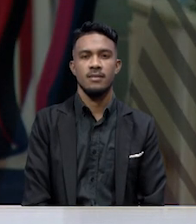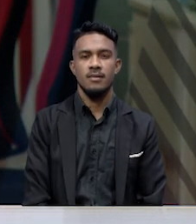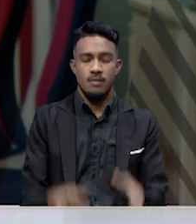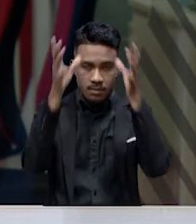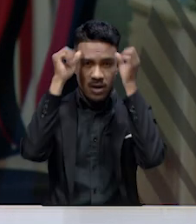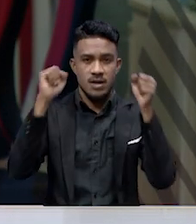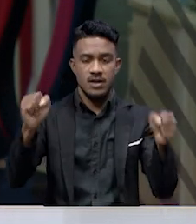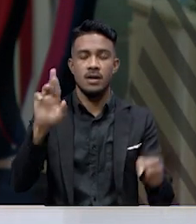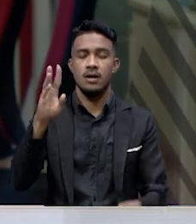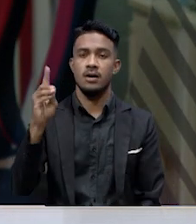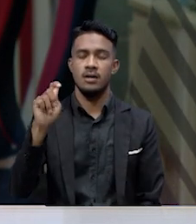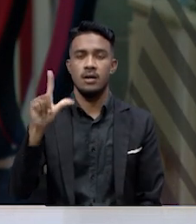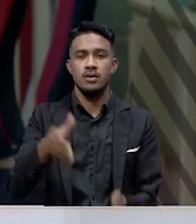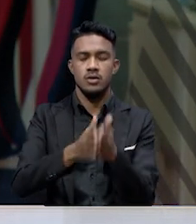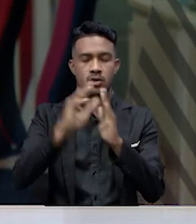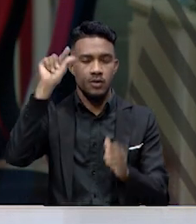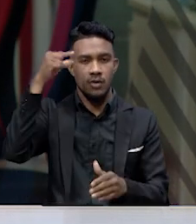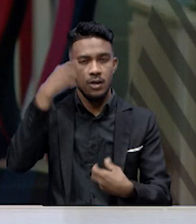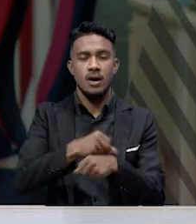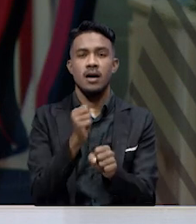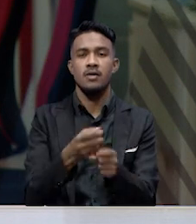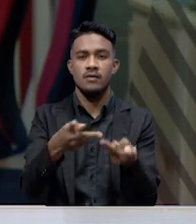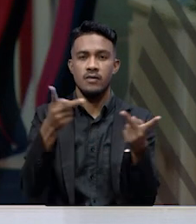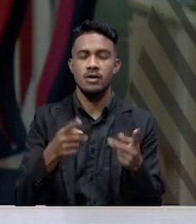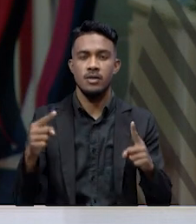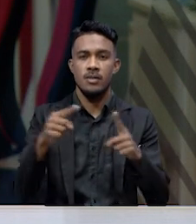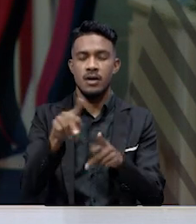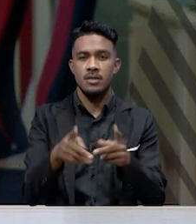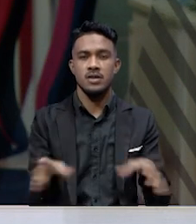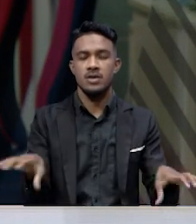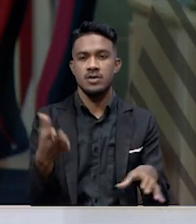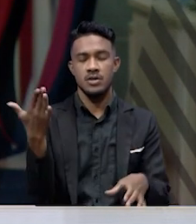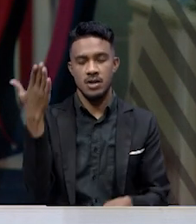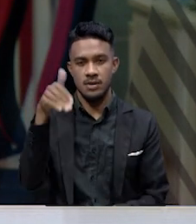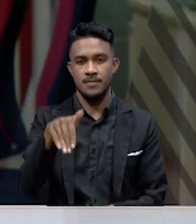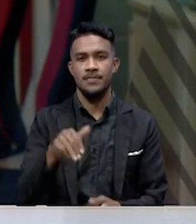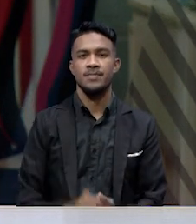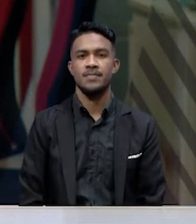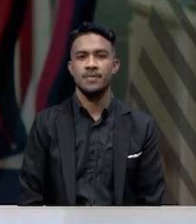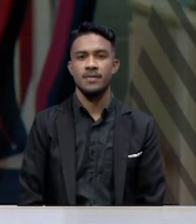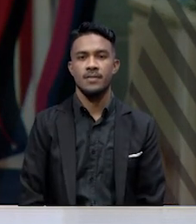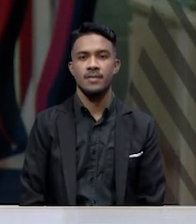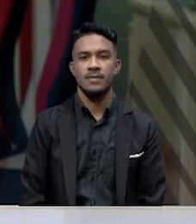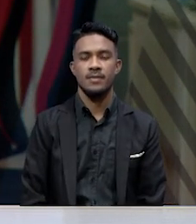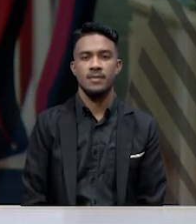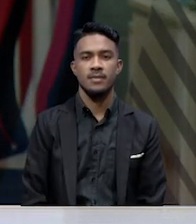Presidente da República, o seu governo cria condição adequada para o trabalhador doméstico, será?